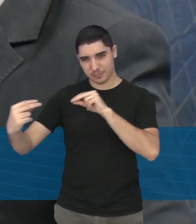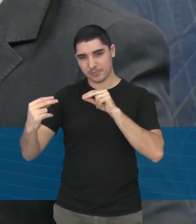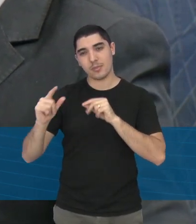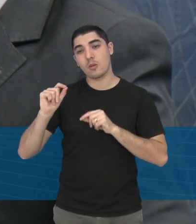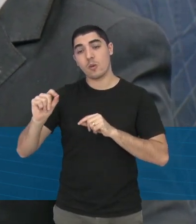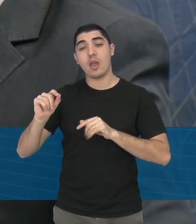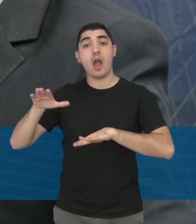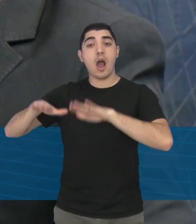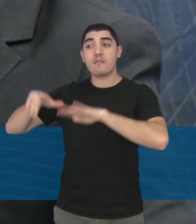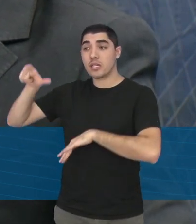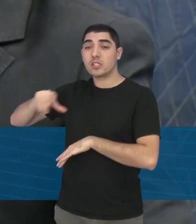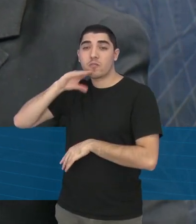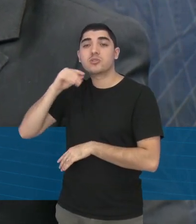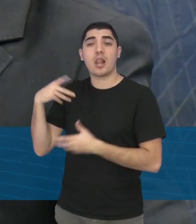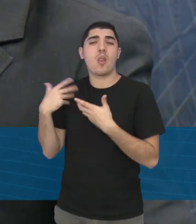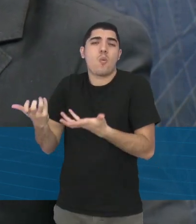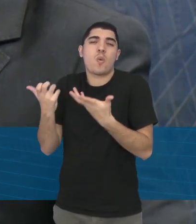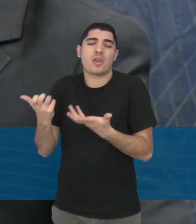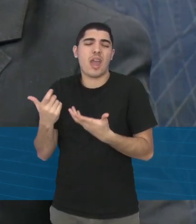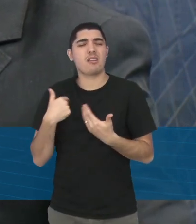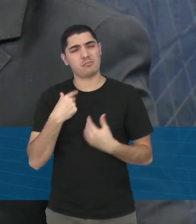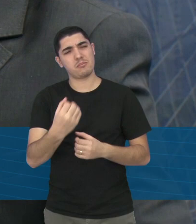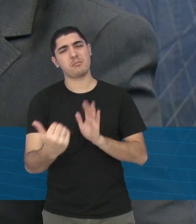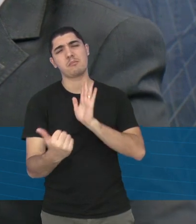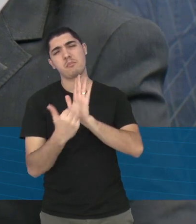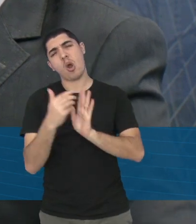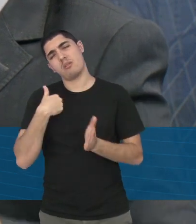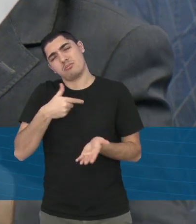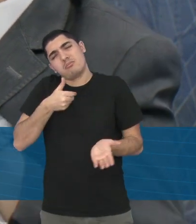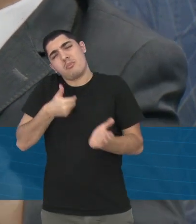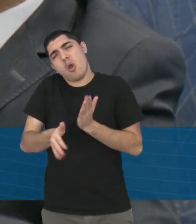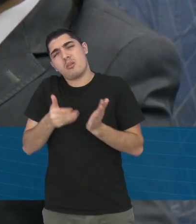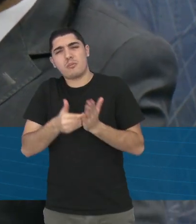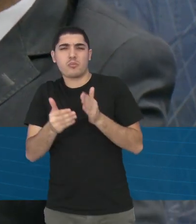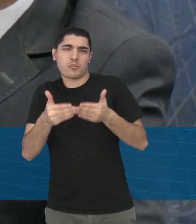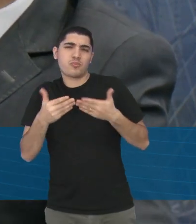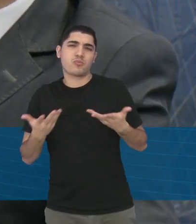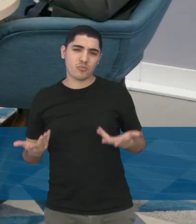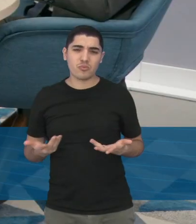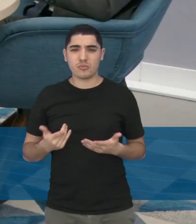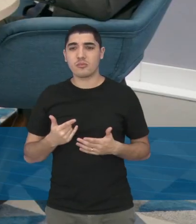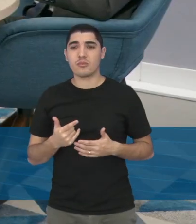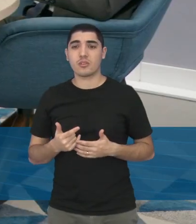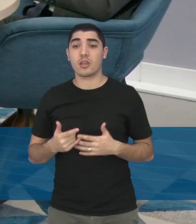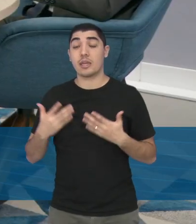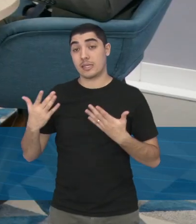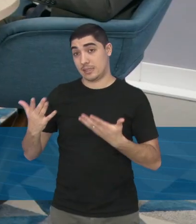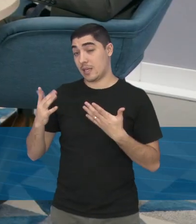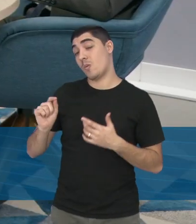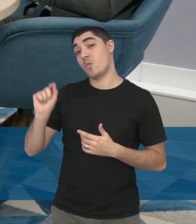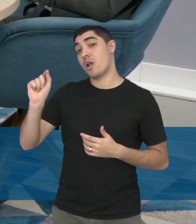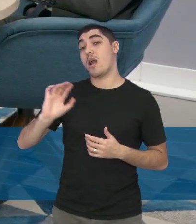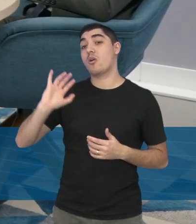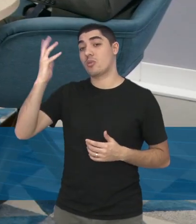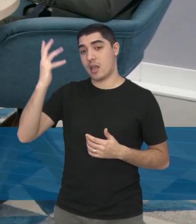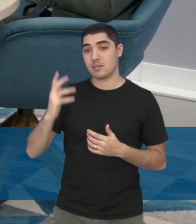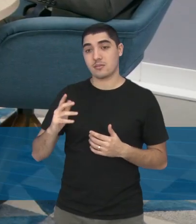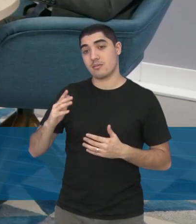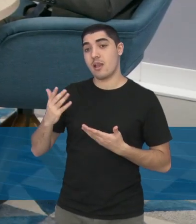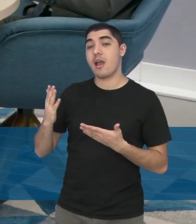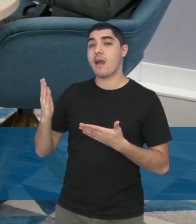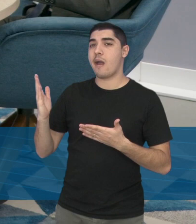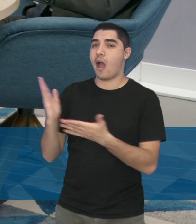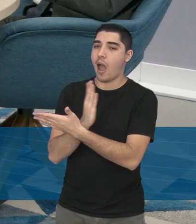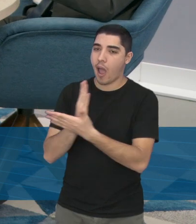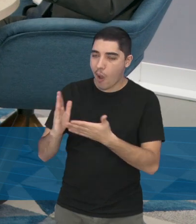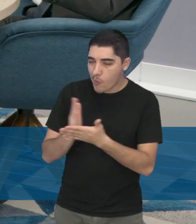das vezes que o empregado ele quer ser mandado embora. Só que o empregador pensa o seguinte, eu não vou mandar ele embora, vai custar caro. O que que acontece?